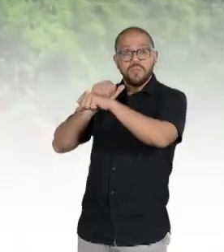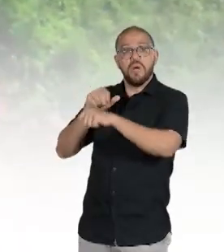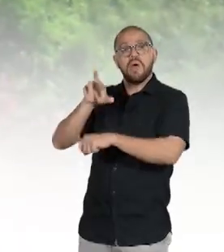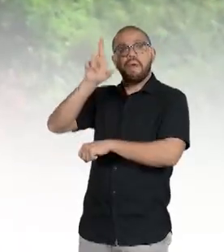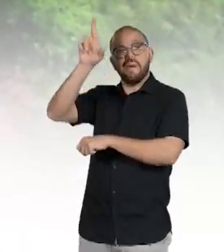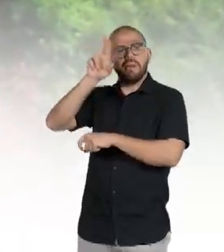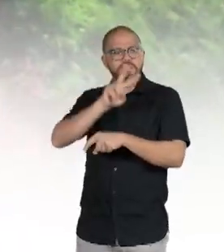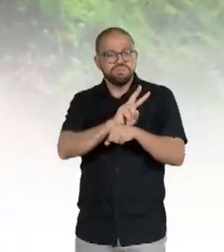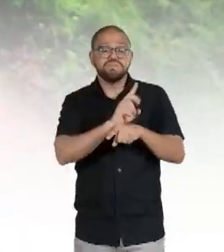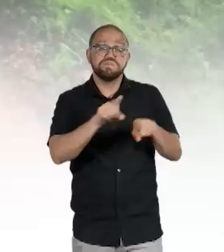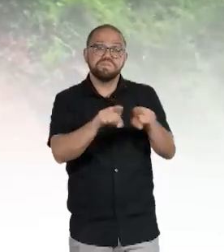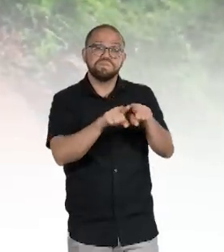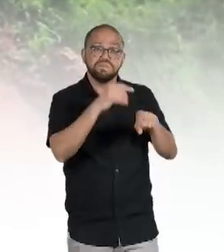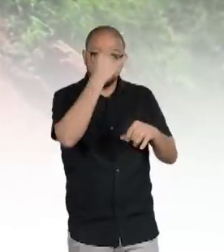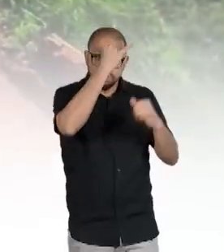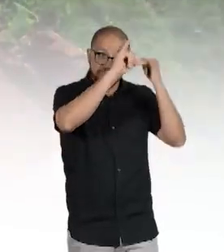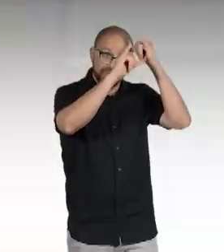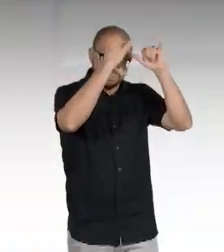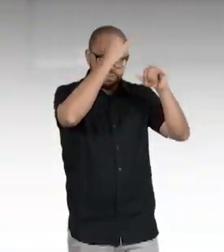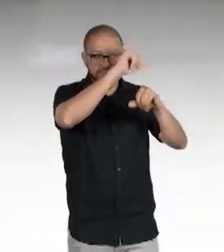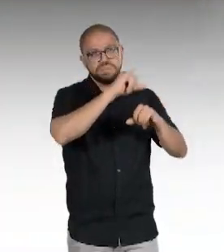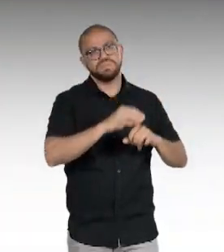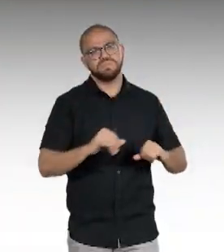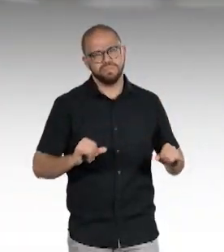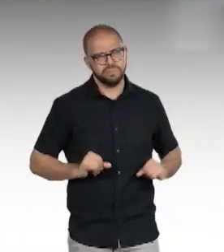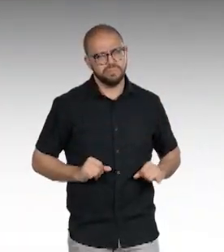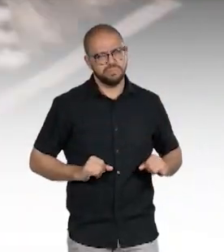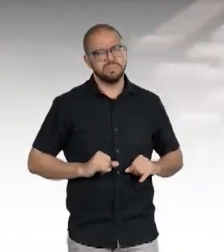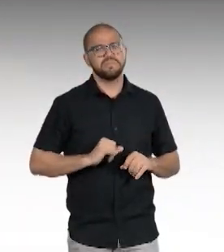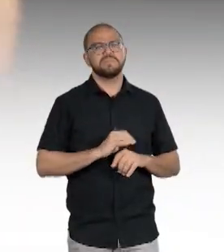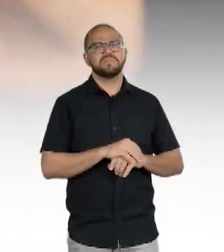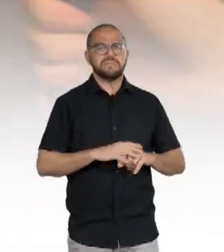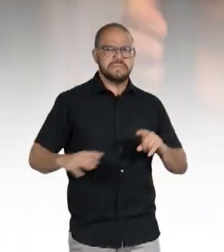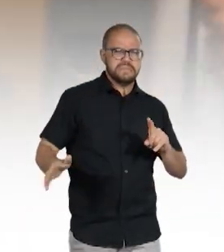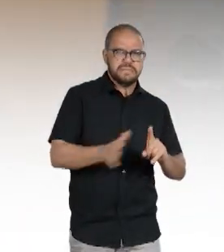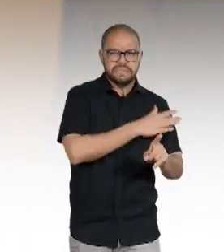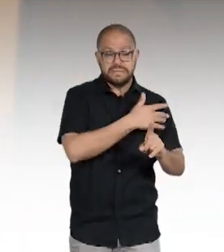combater e prevenir também a tortura no estado de Sergipe.